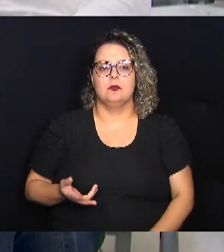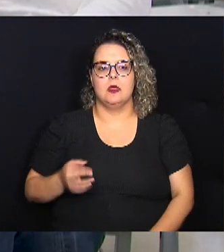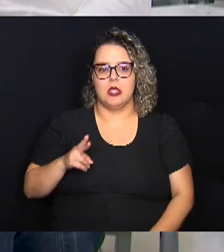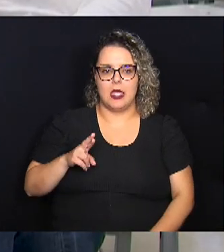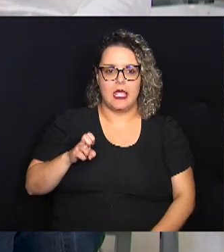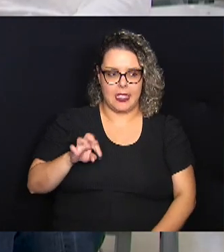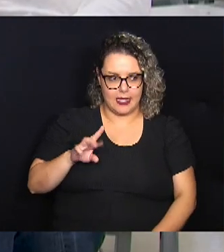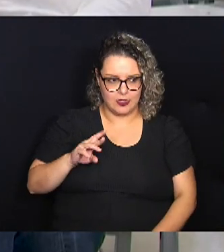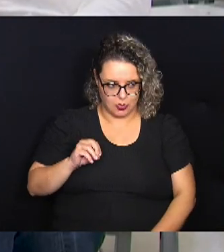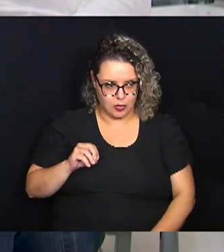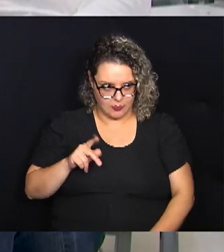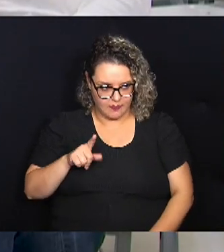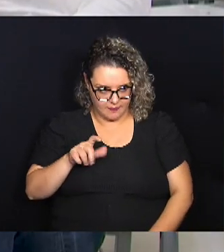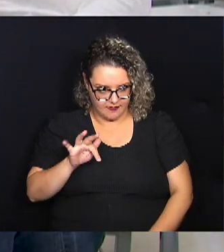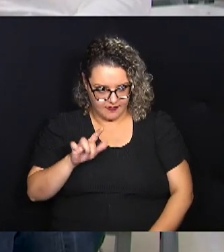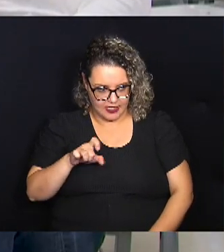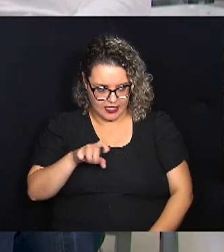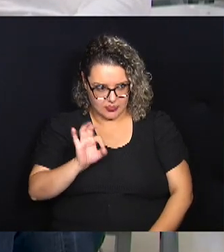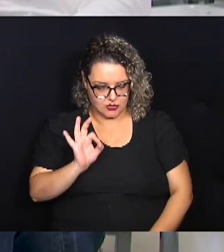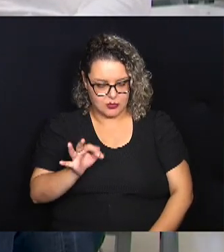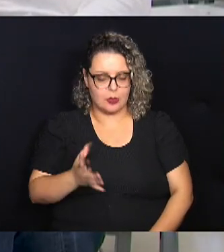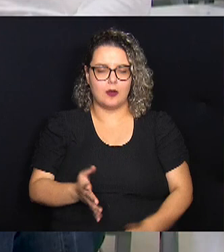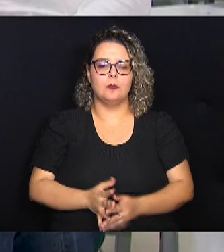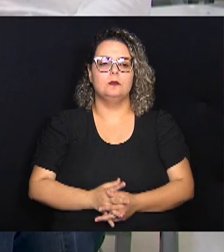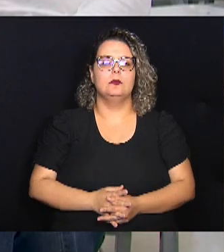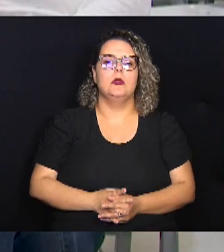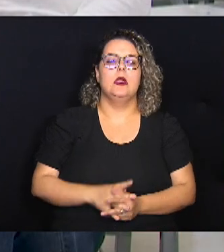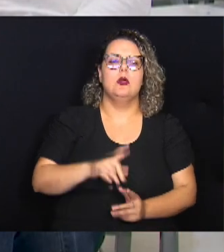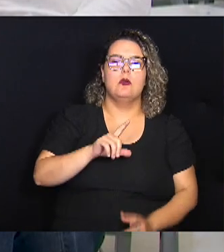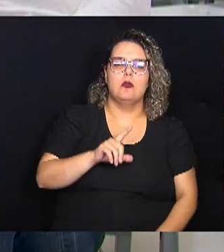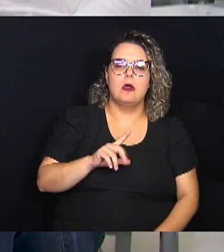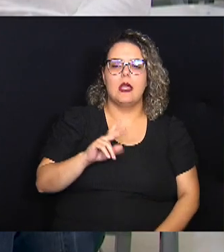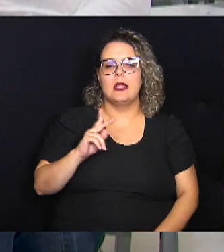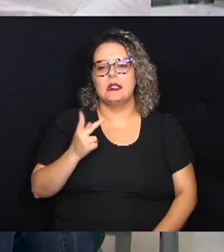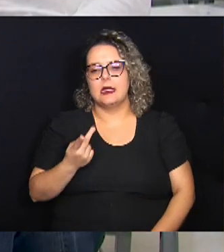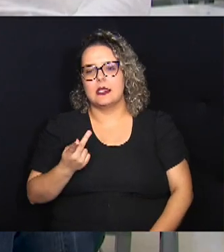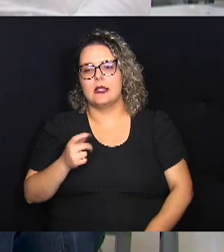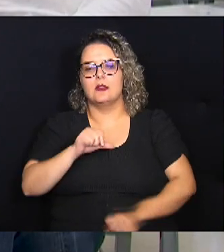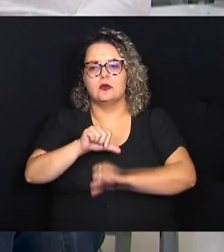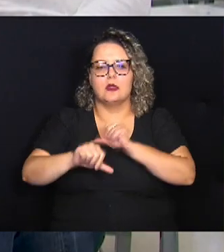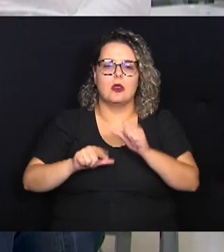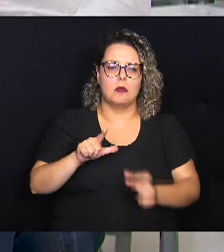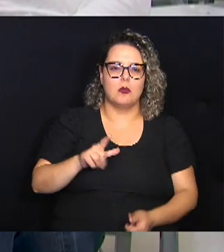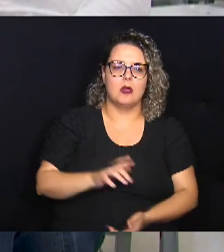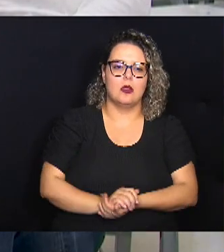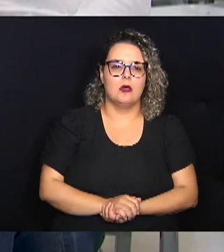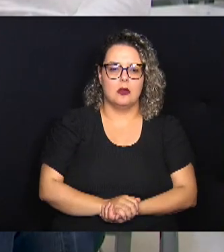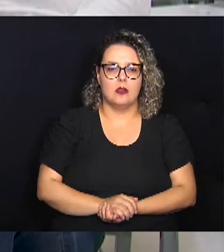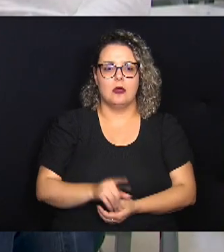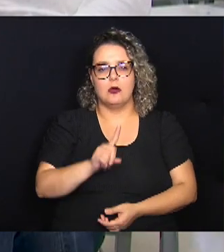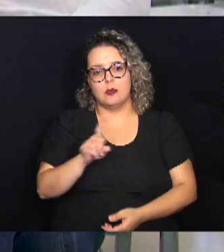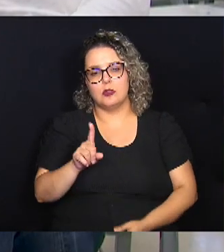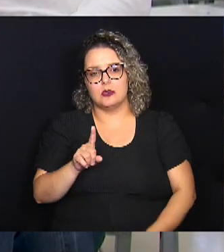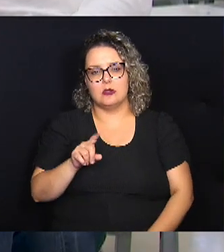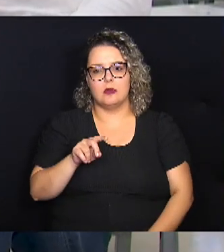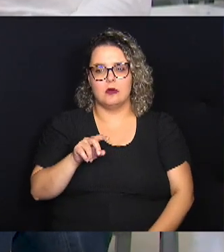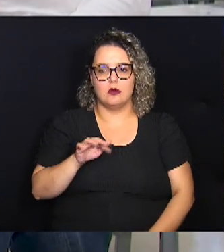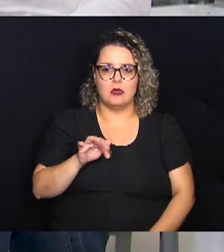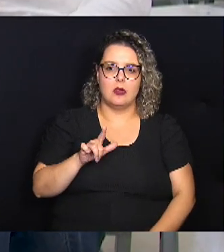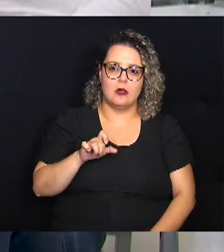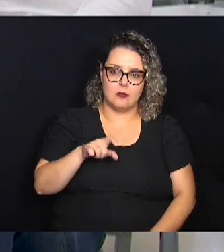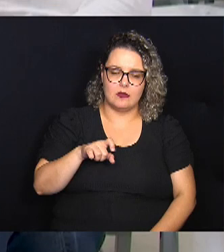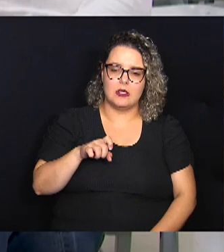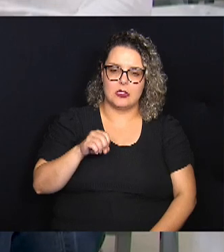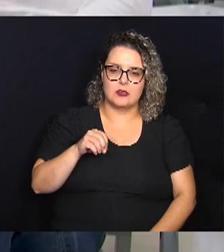né? E por trocar o LH por L, é isso? E por não flexionar o verbo... Por